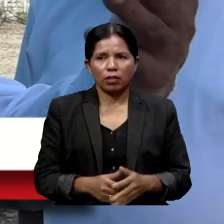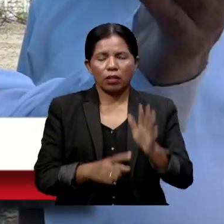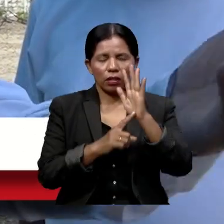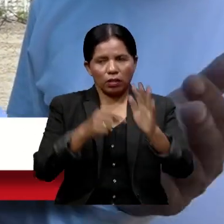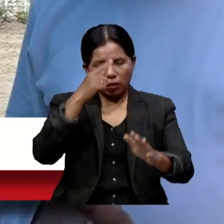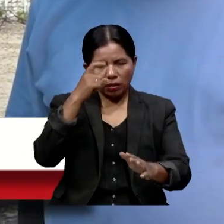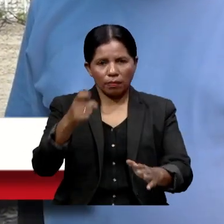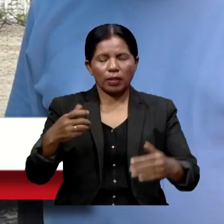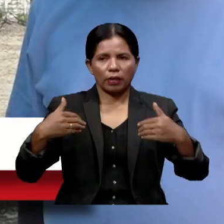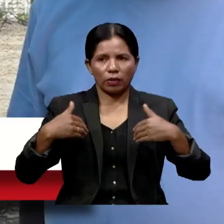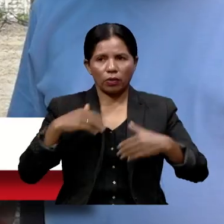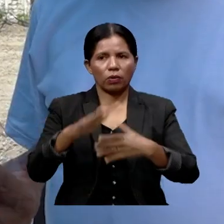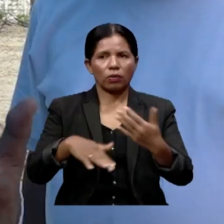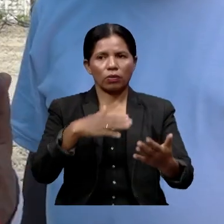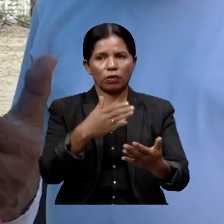antamba mosu